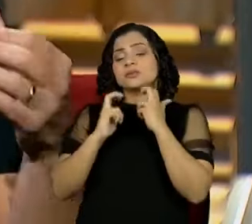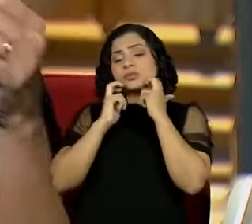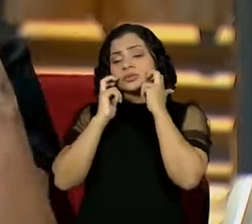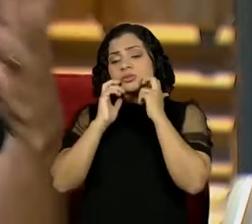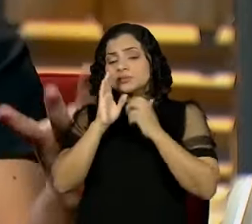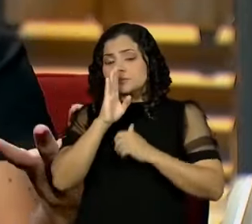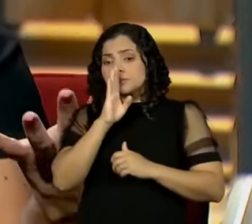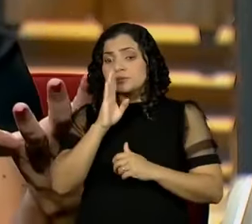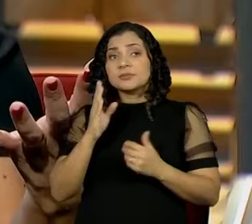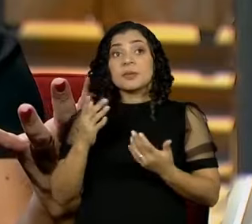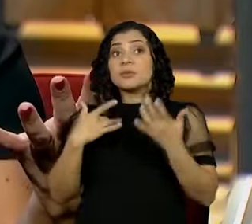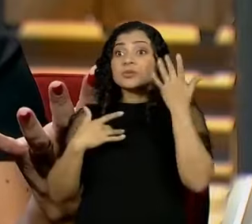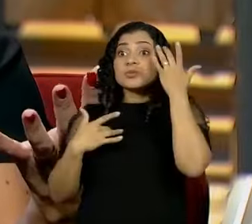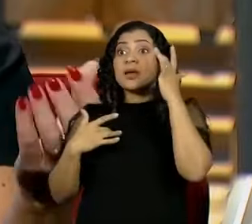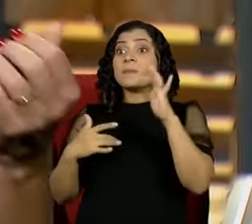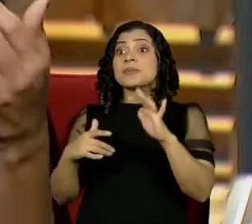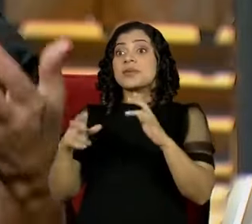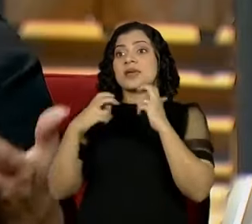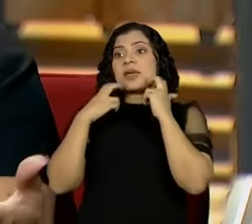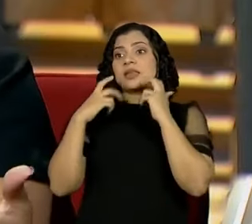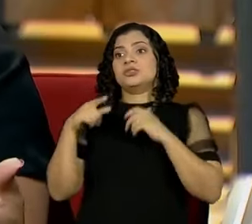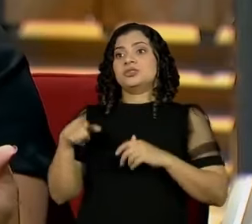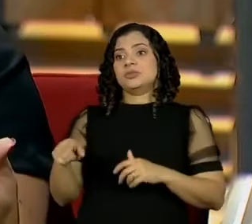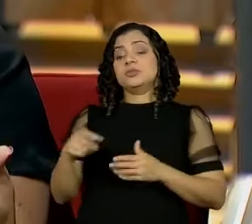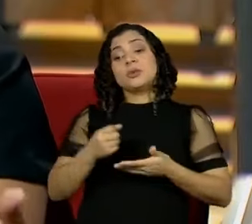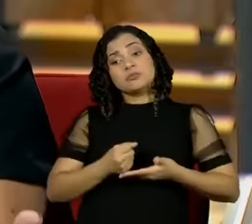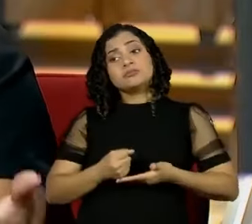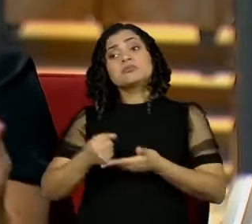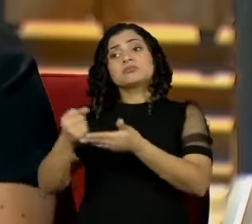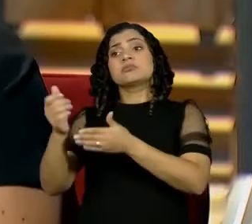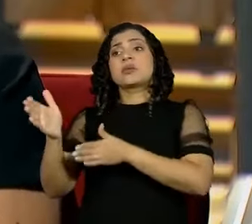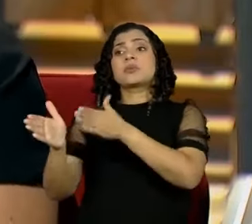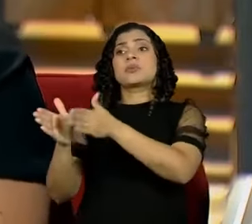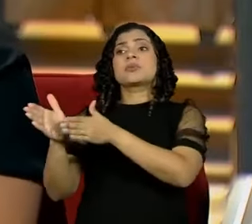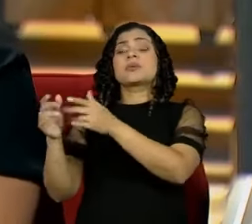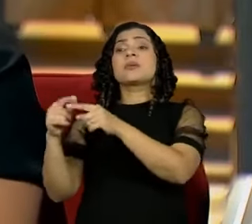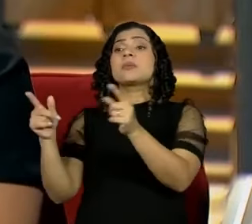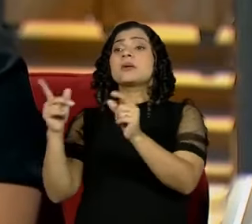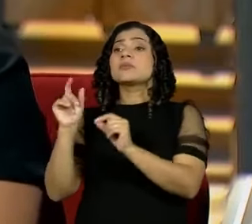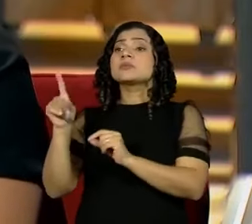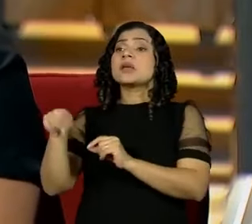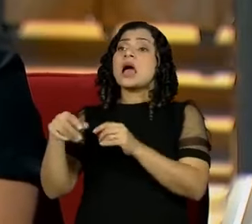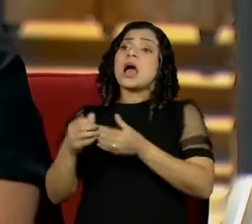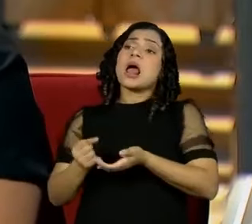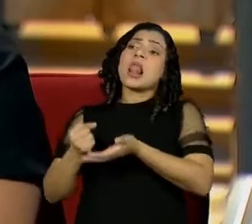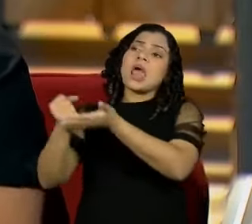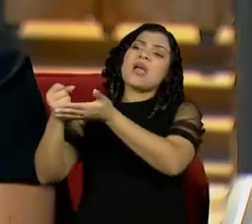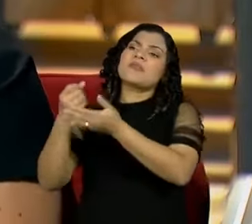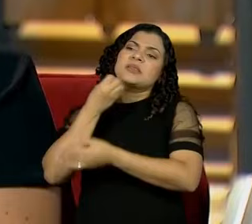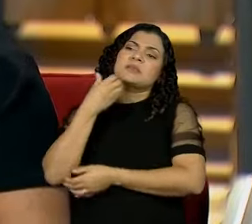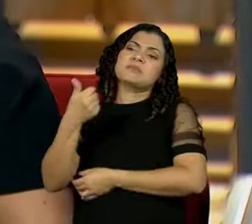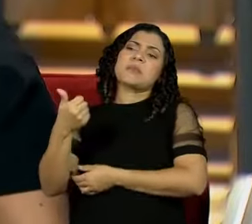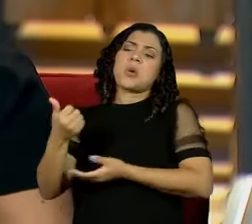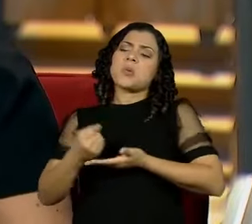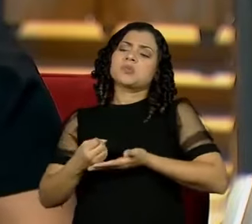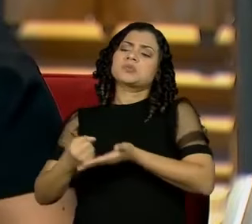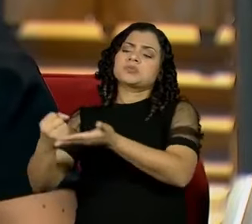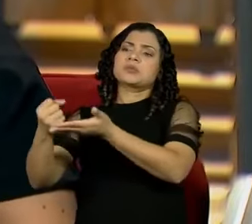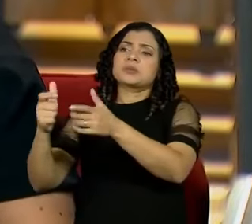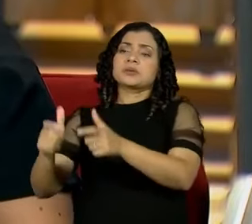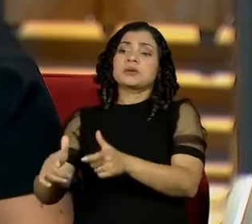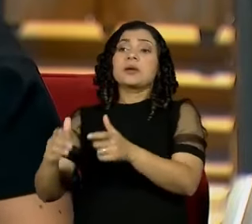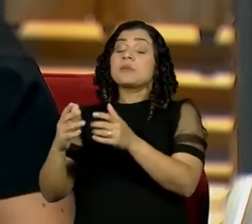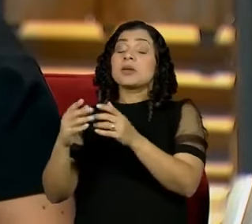então só que ela não sabia que era timidez e manda esse menino para lá porque ela foi convencida achando que ela tava fazendo uma coisa boa e ela perde